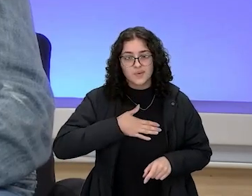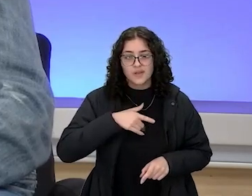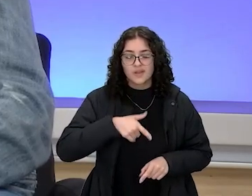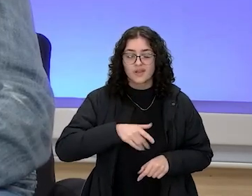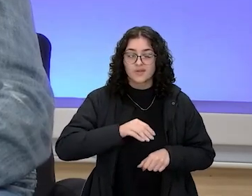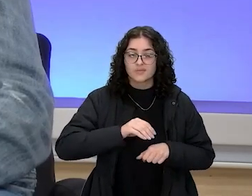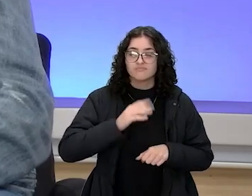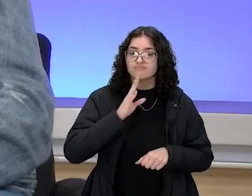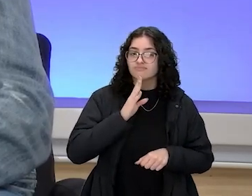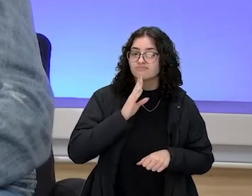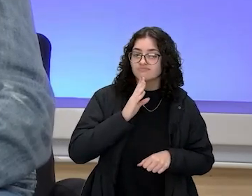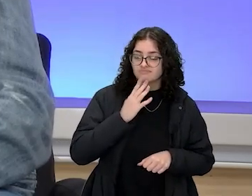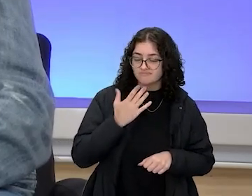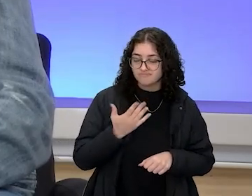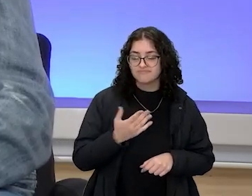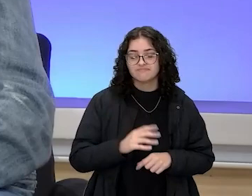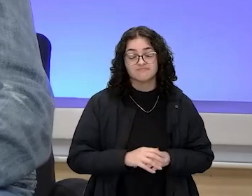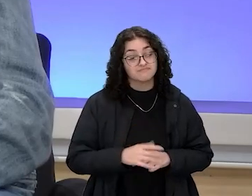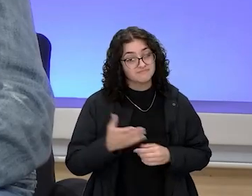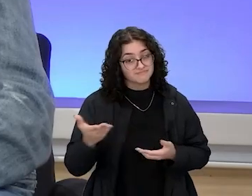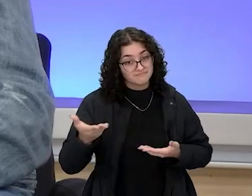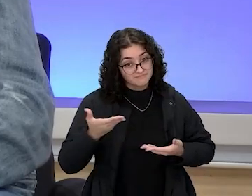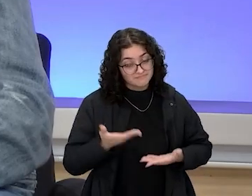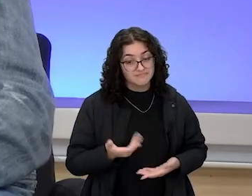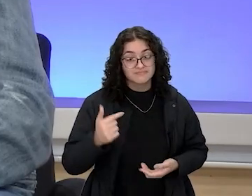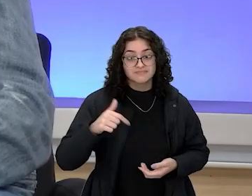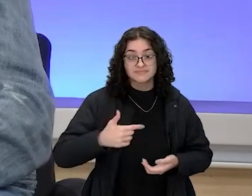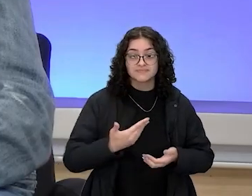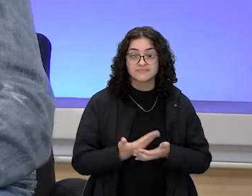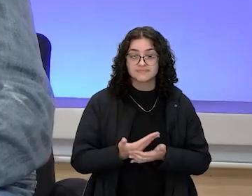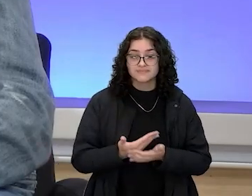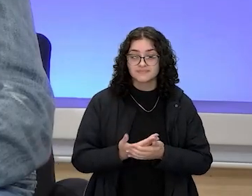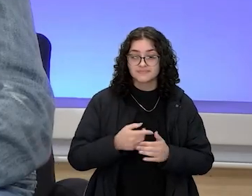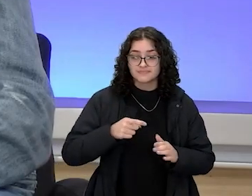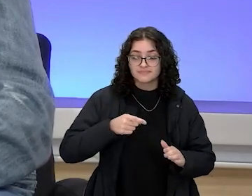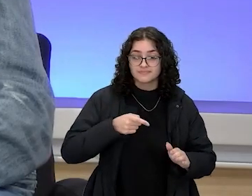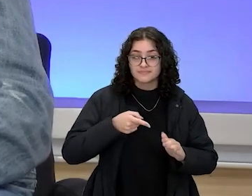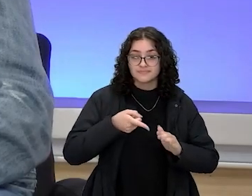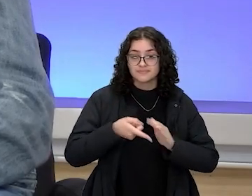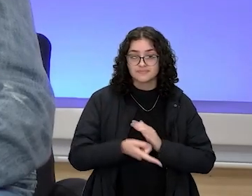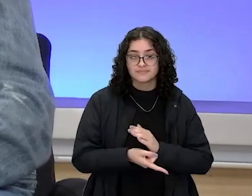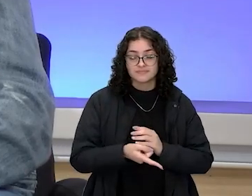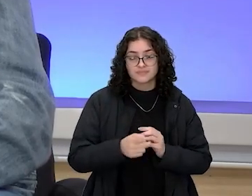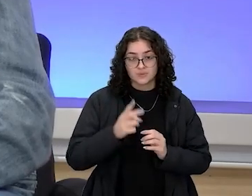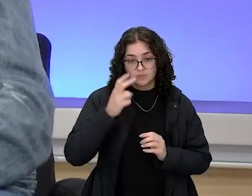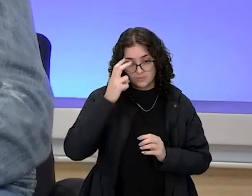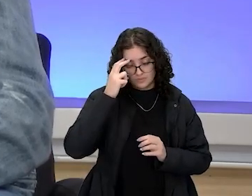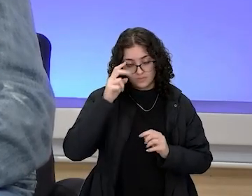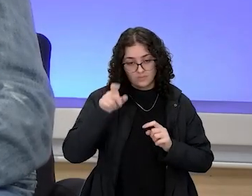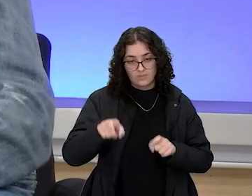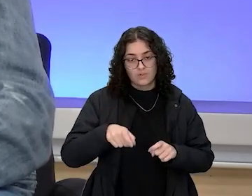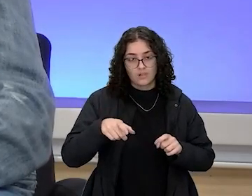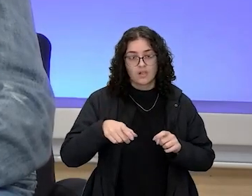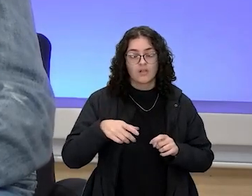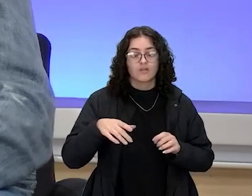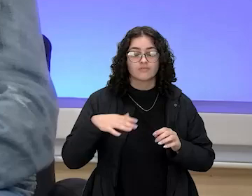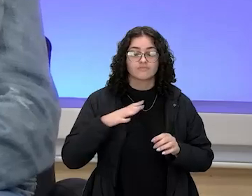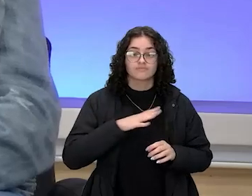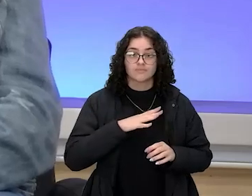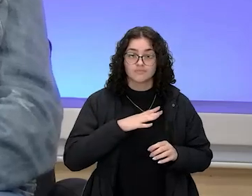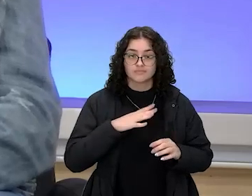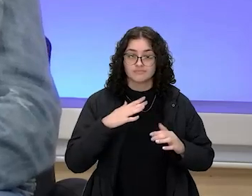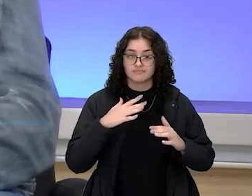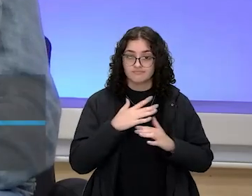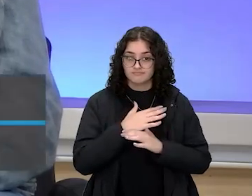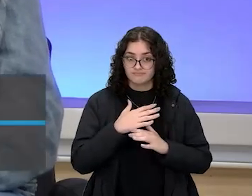conhecer mais. Sejam muito bem-vindos a mais uma aula do nosso aprofundamento à cultura do solo do Campo à Cidade. Eu